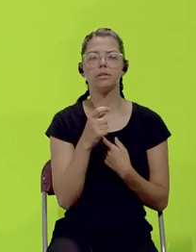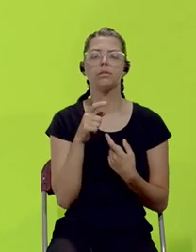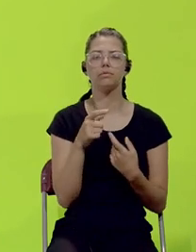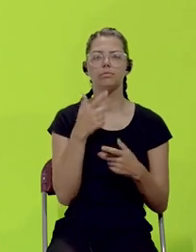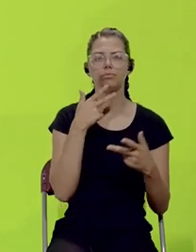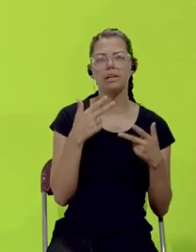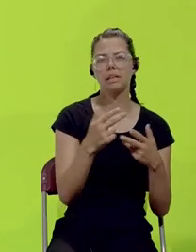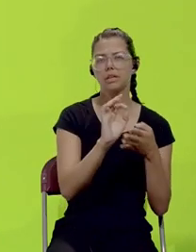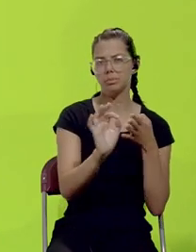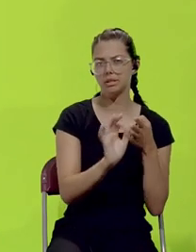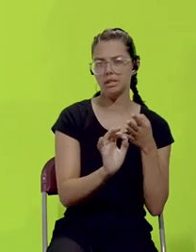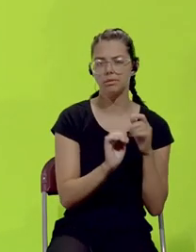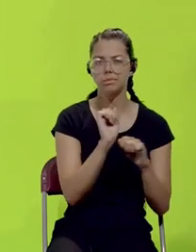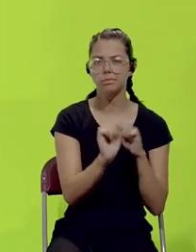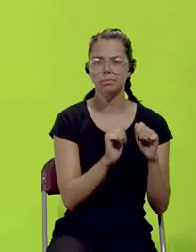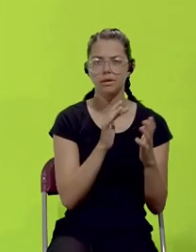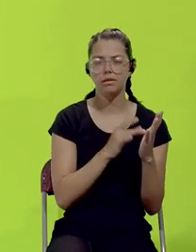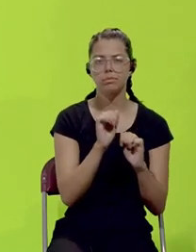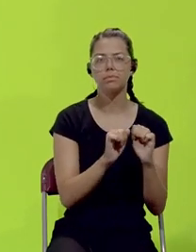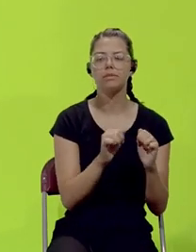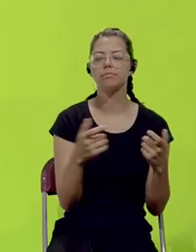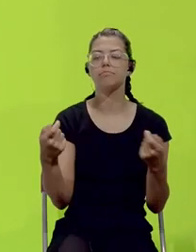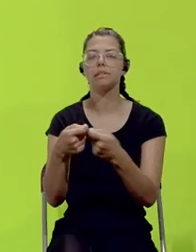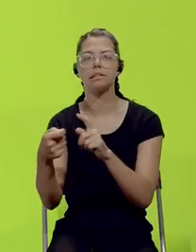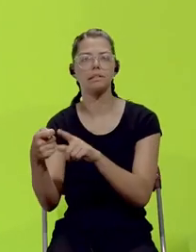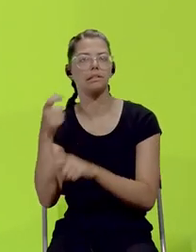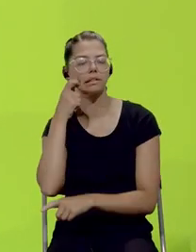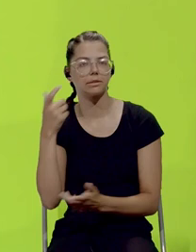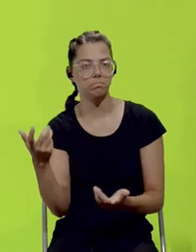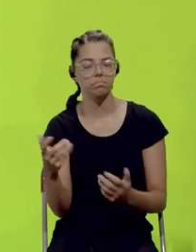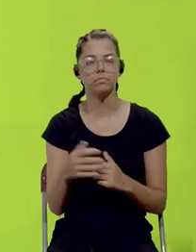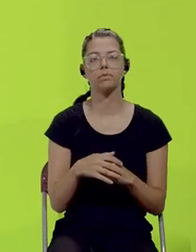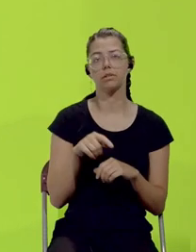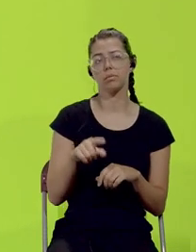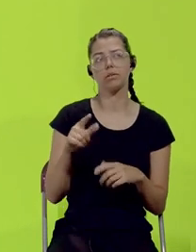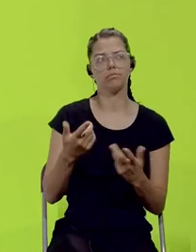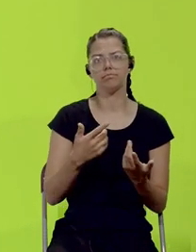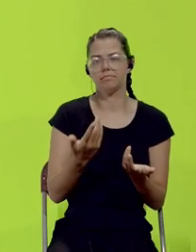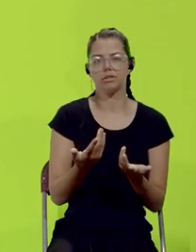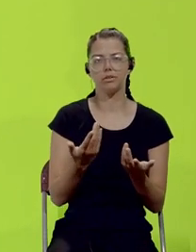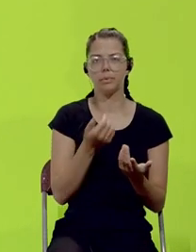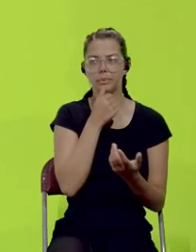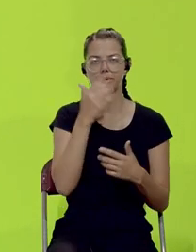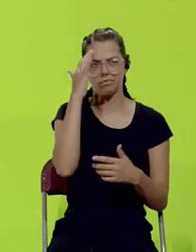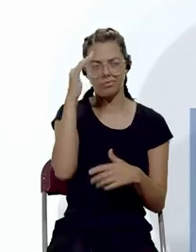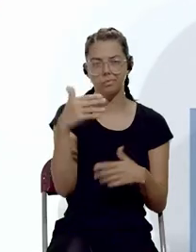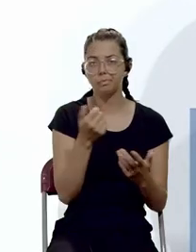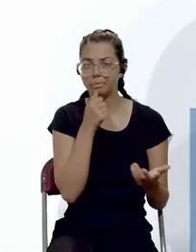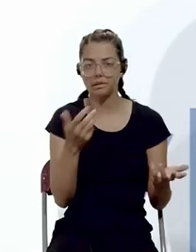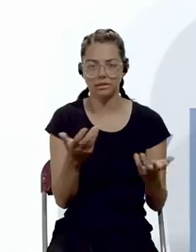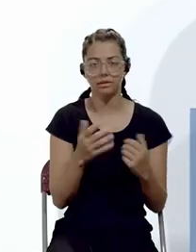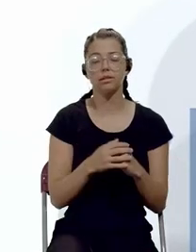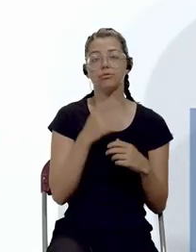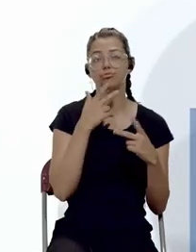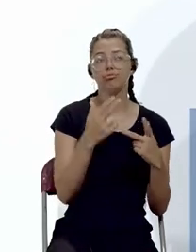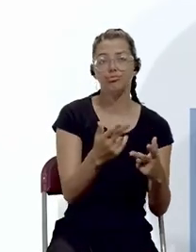crítica especializada e com que função hoje e previsível no futuro? Bom, a crítica dirige-se a quem quer ler